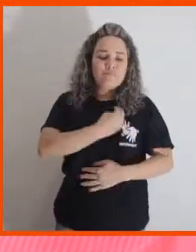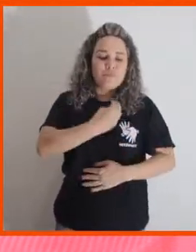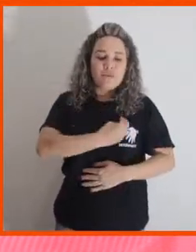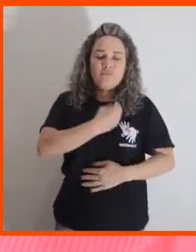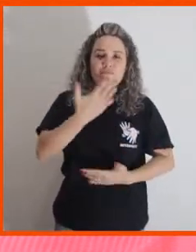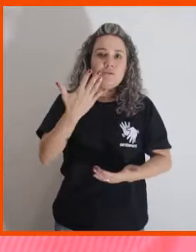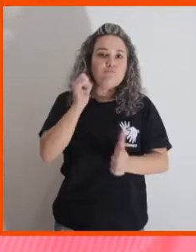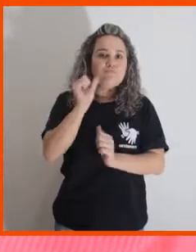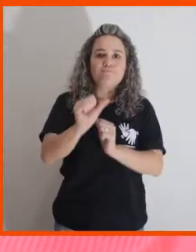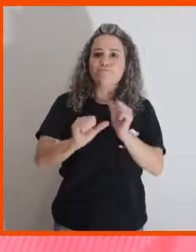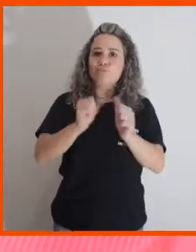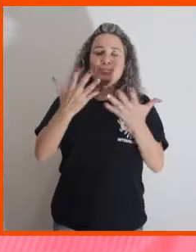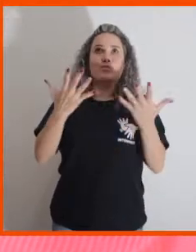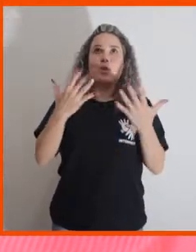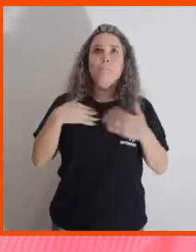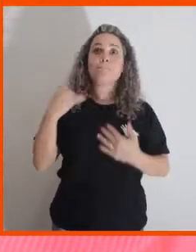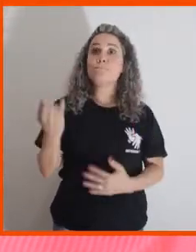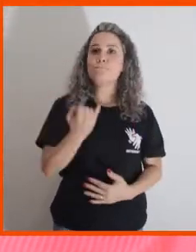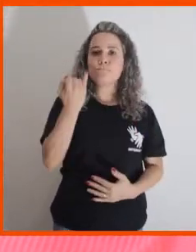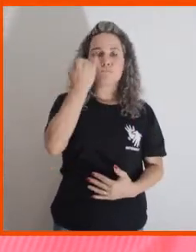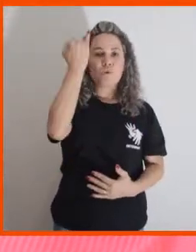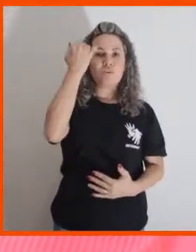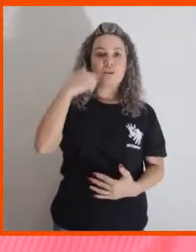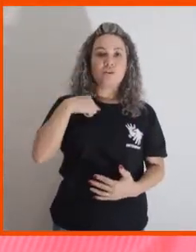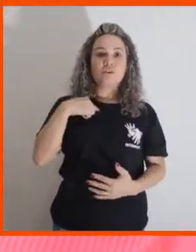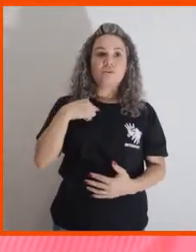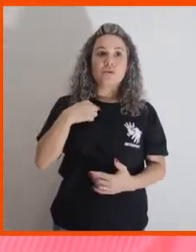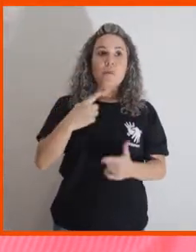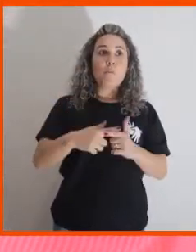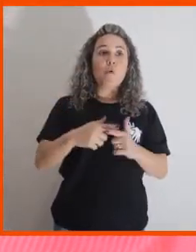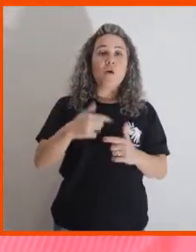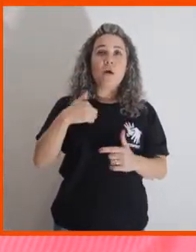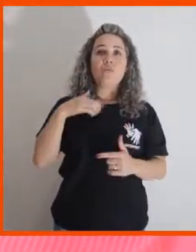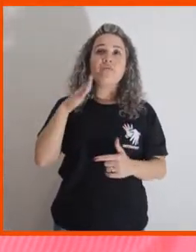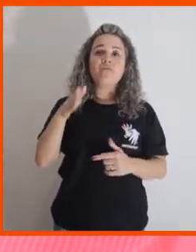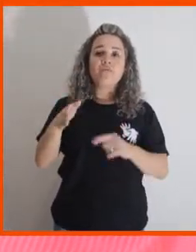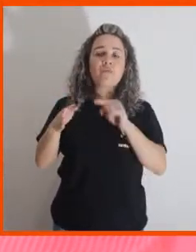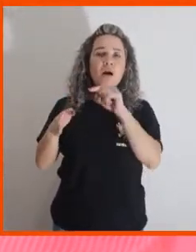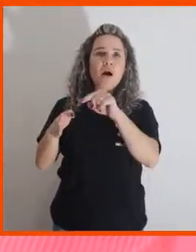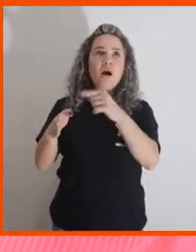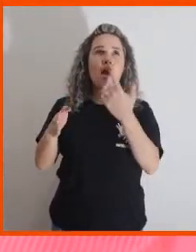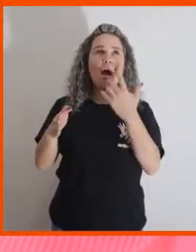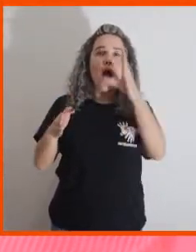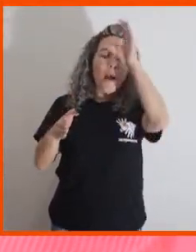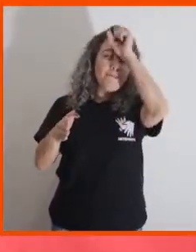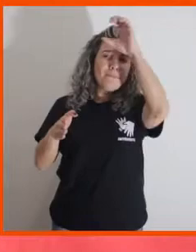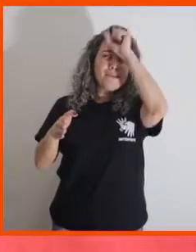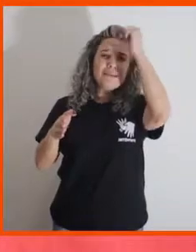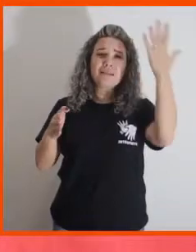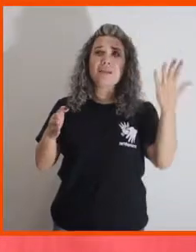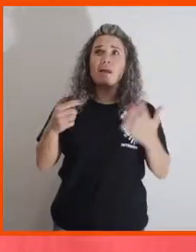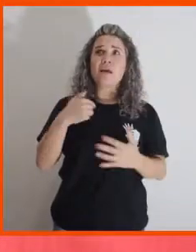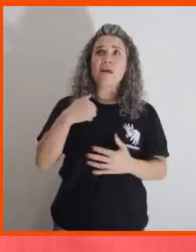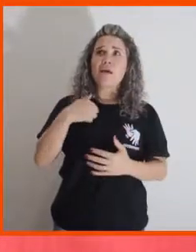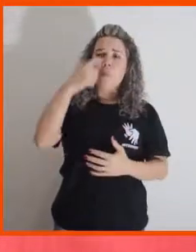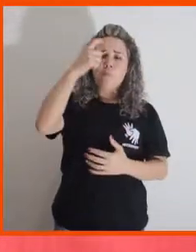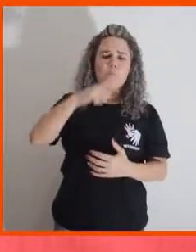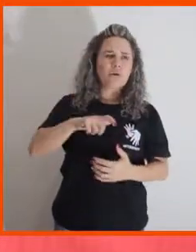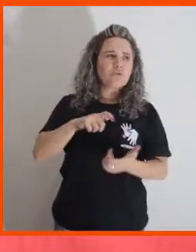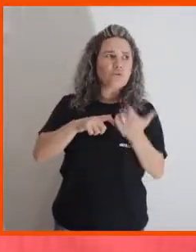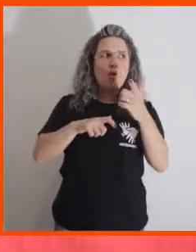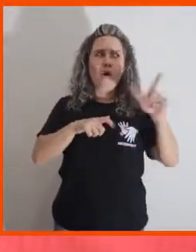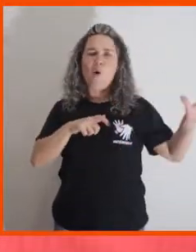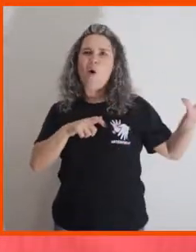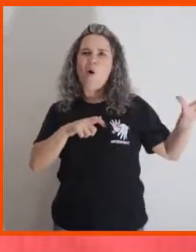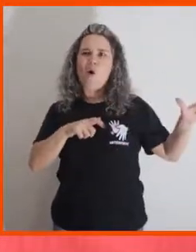é tudo. Você sai da sua casa, você vai aprender um personagem que não é você. Você